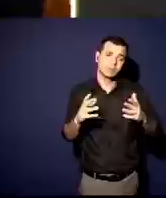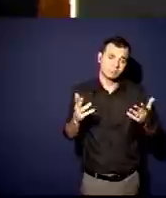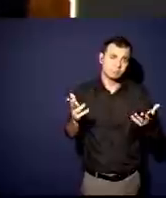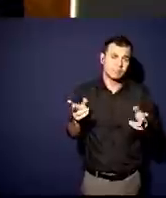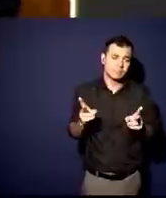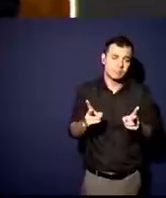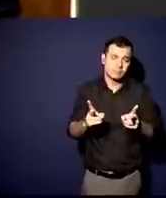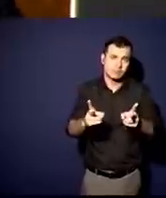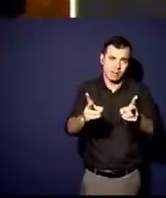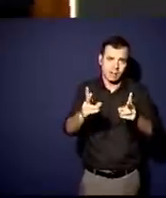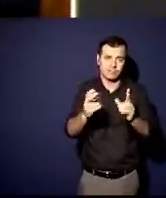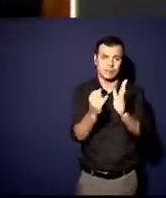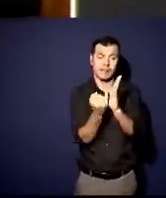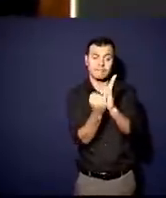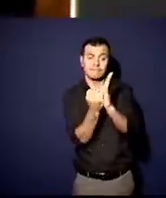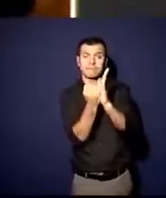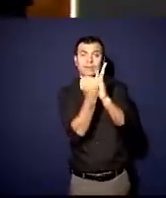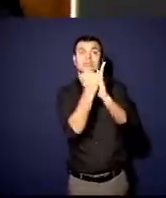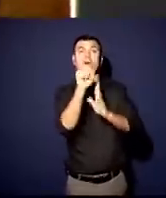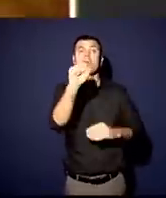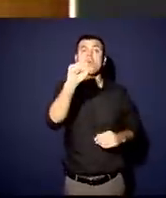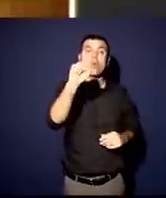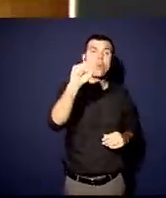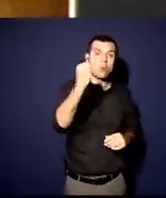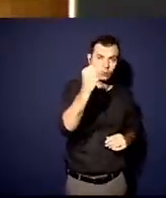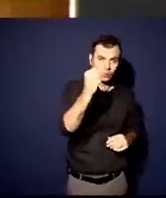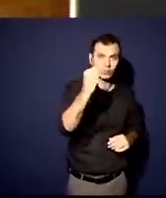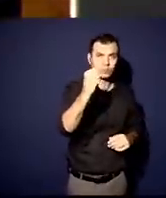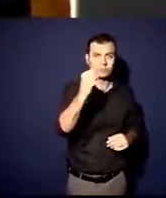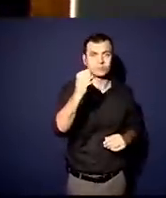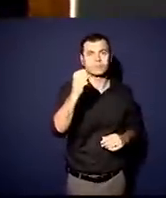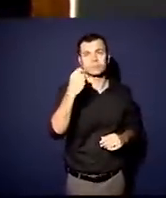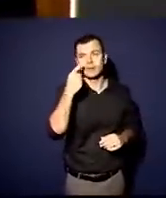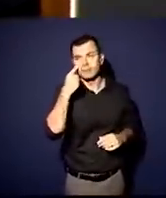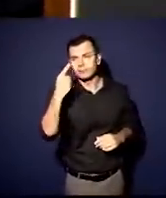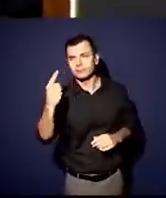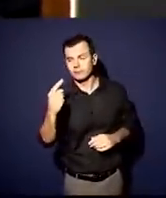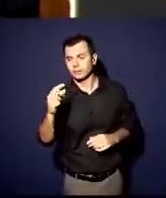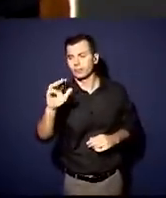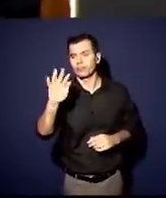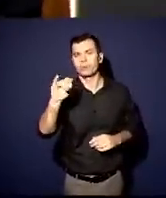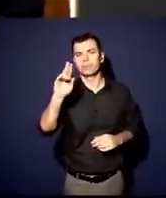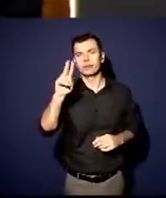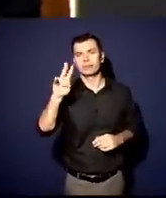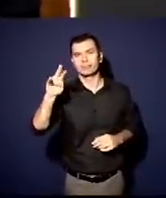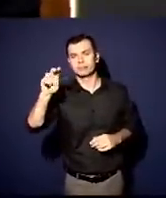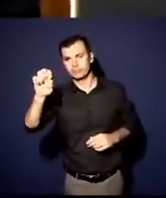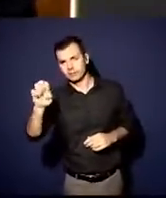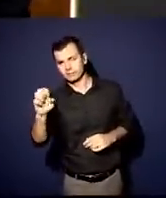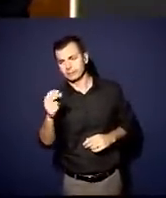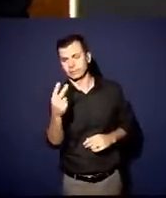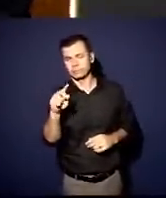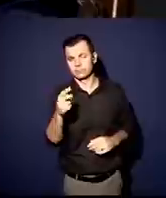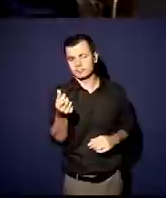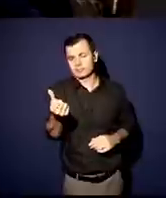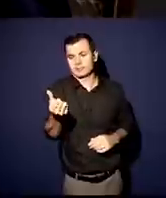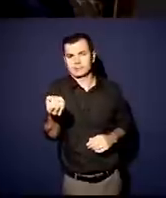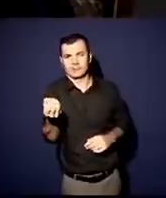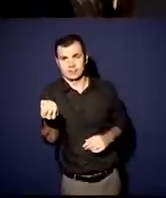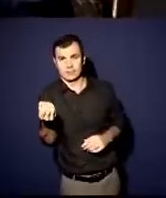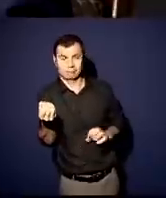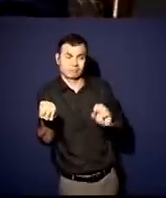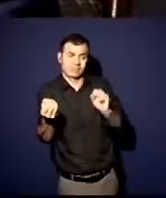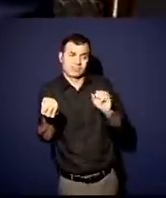né? Mesmo com a inflação de 8, você vai olhar aí o 5-year é 2,60, né? Você não tem ganho de capital. Se fosse perfeito, o